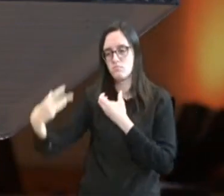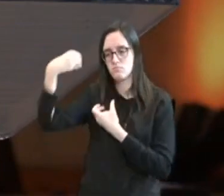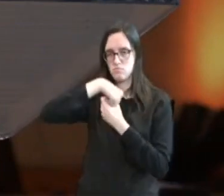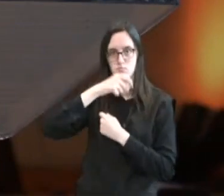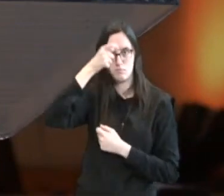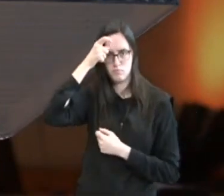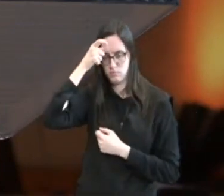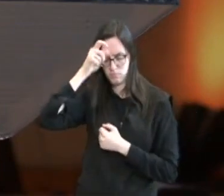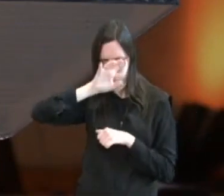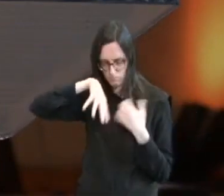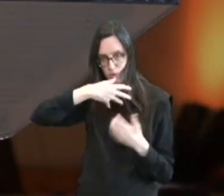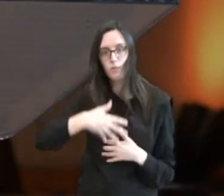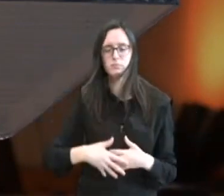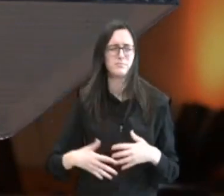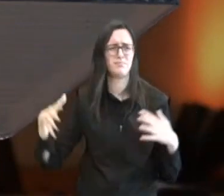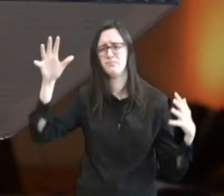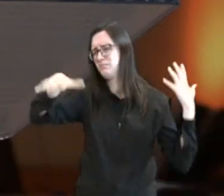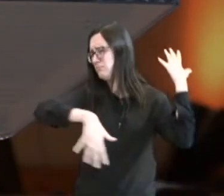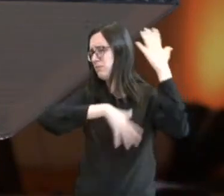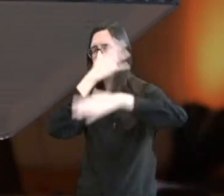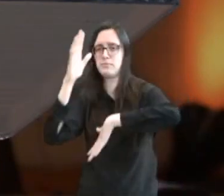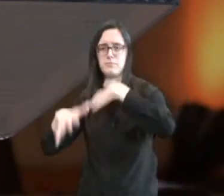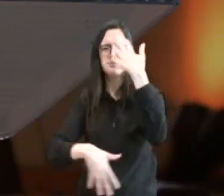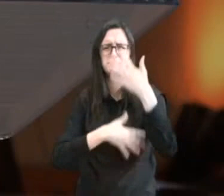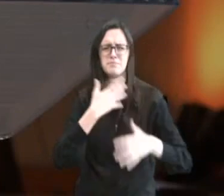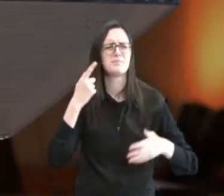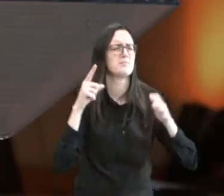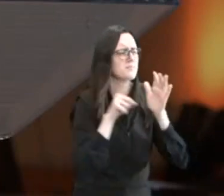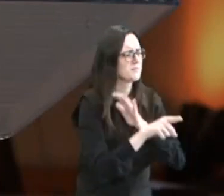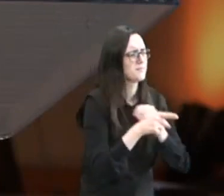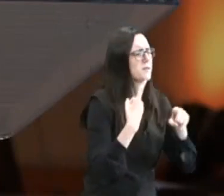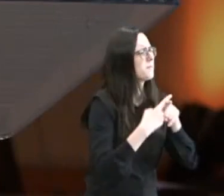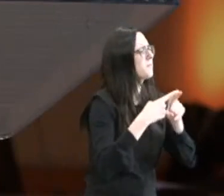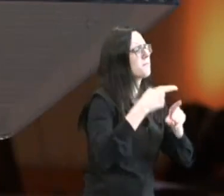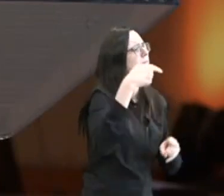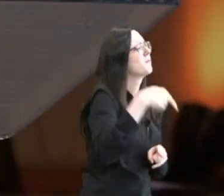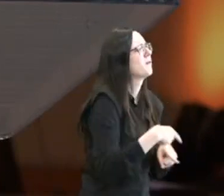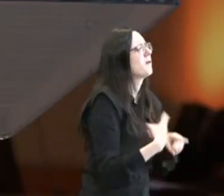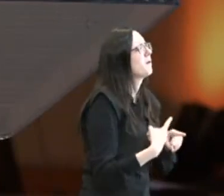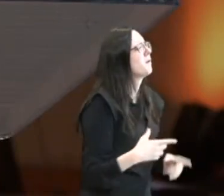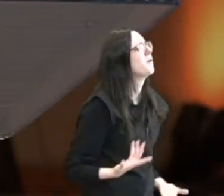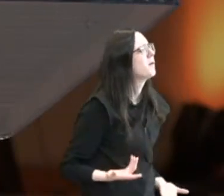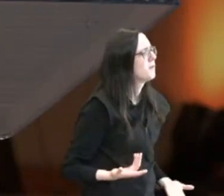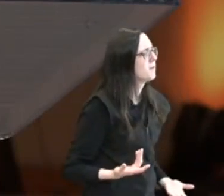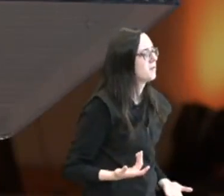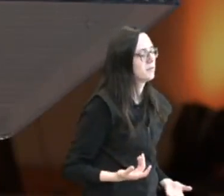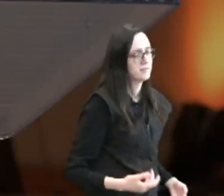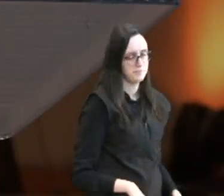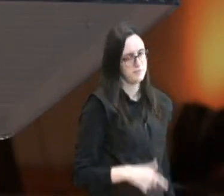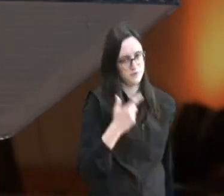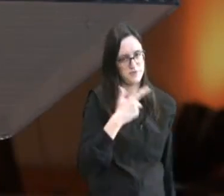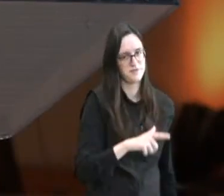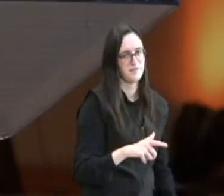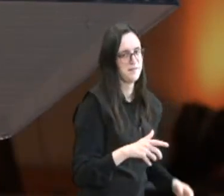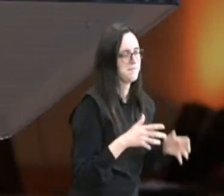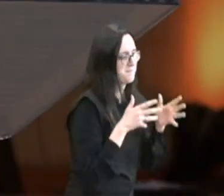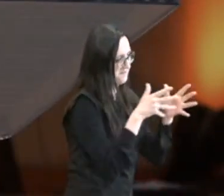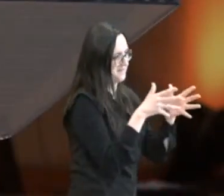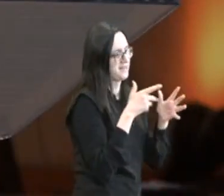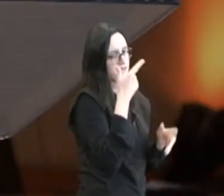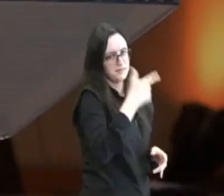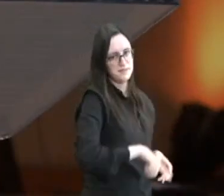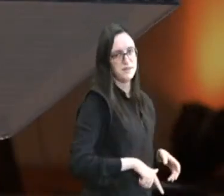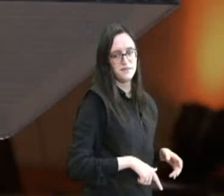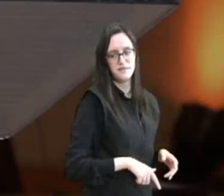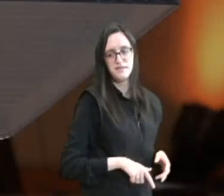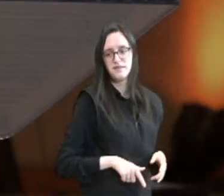tremenda. E perguntaram: mas por que você veio aqui hoje? O que está vendo? Entrevistaram lá, ele disse: aquele homem que